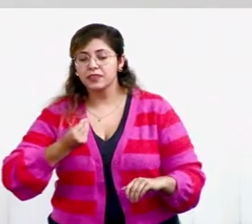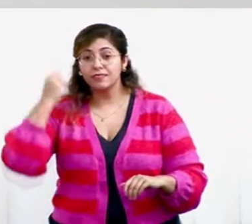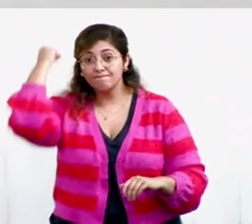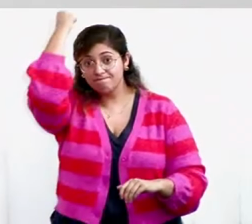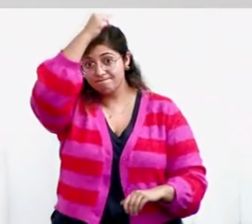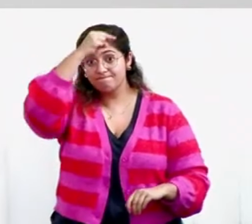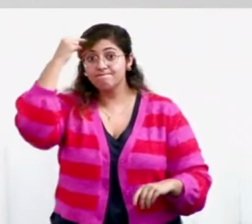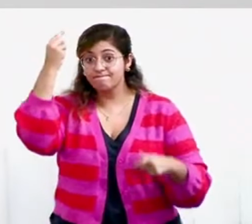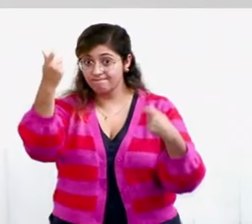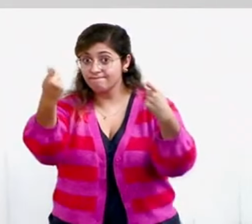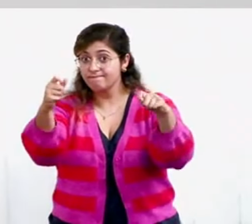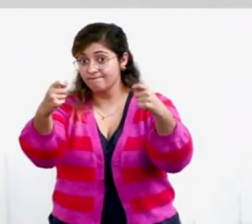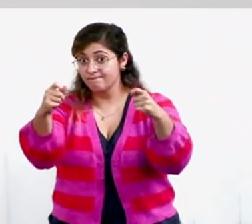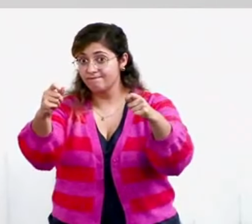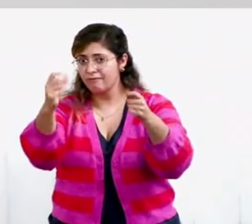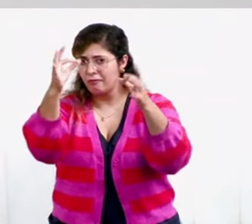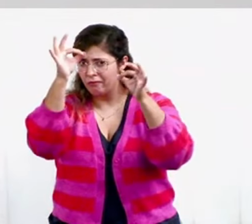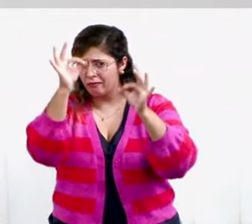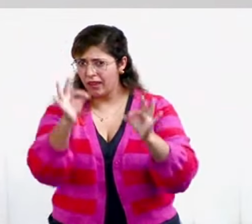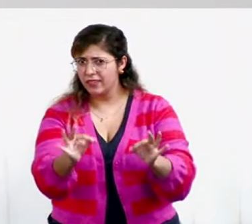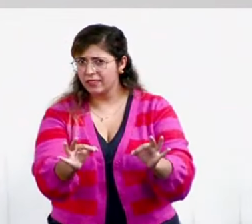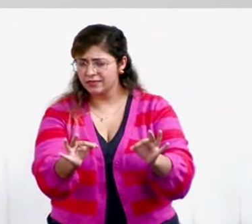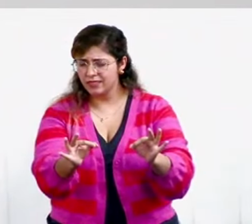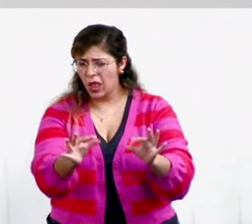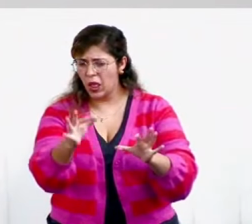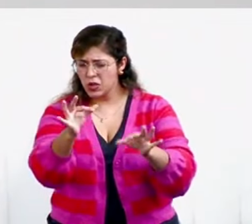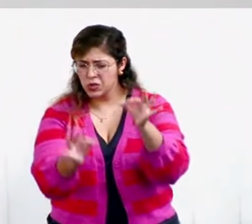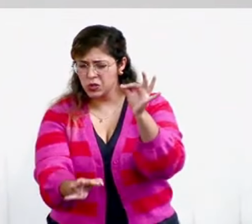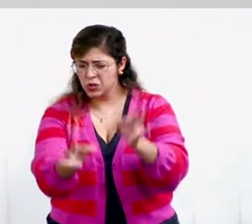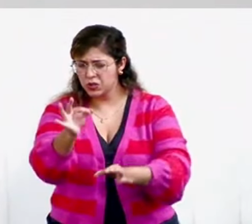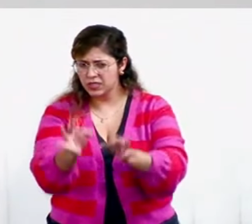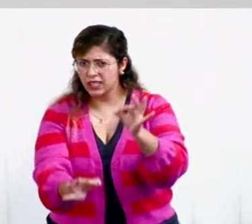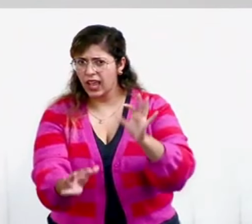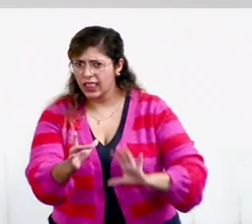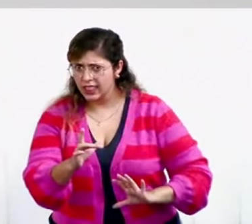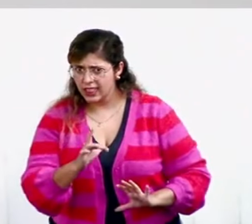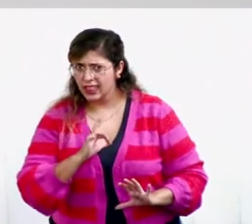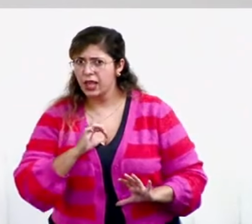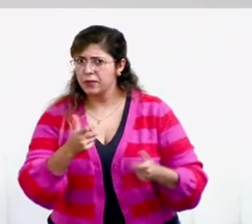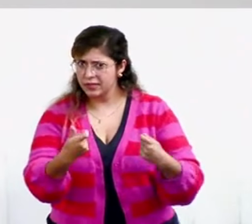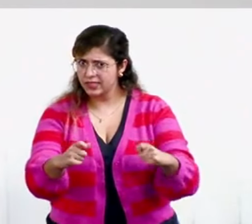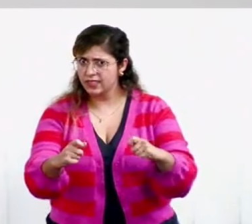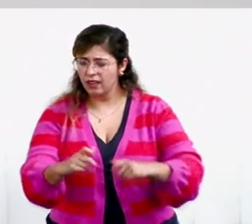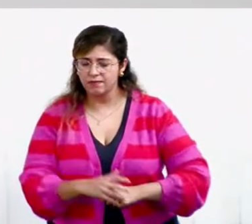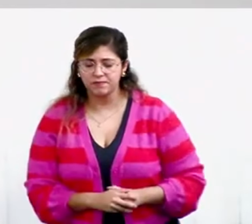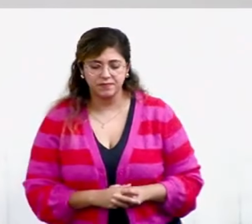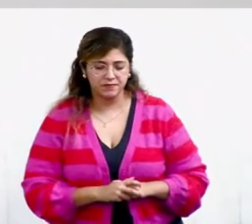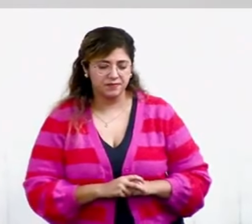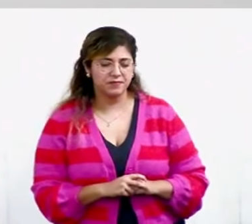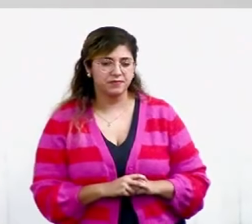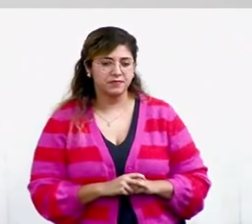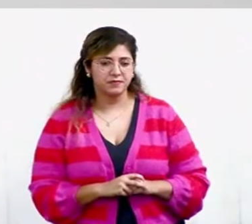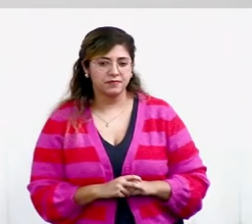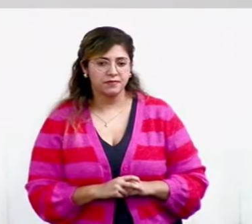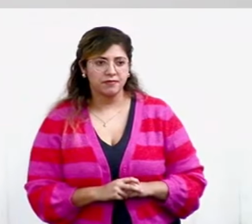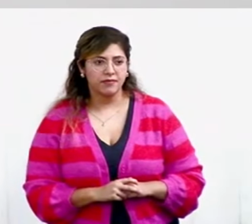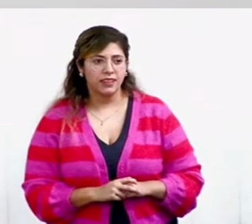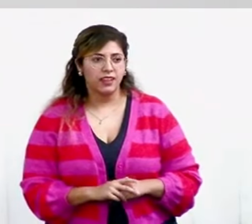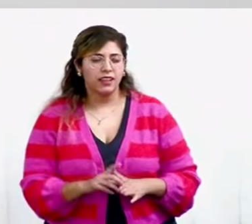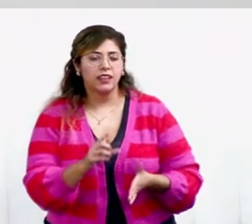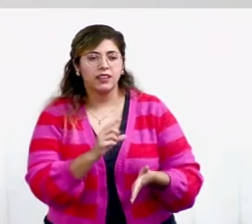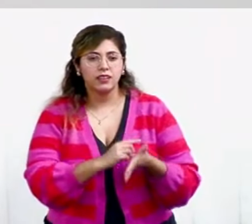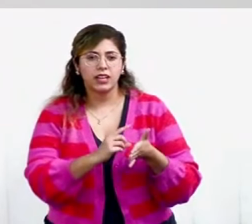santa, reta, justa. Olha os versos 22, olha os versos 23 e